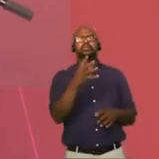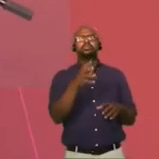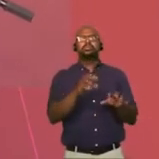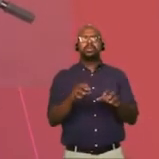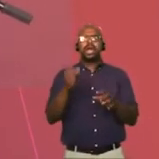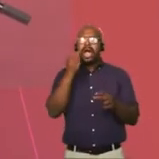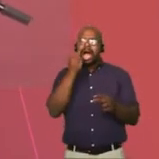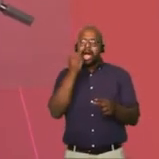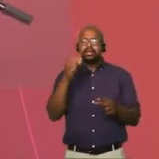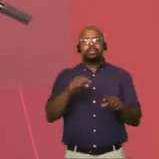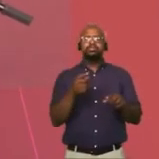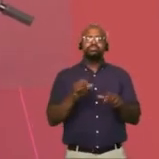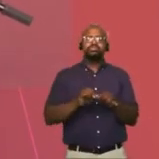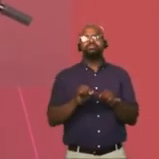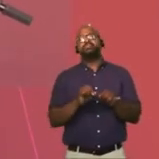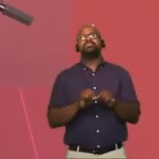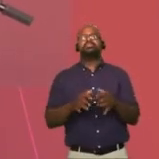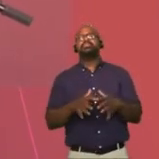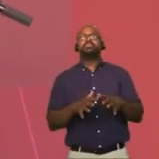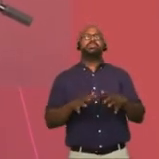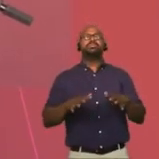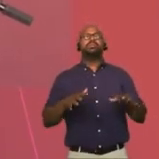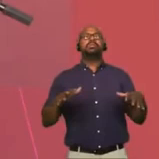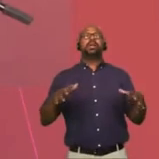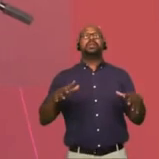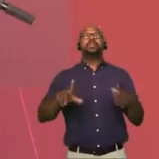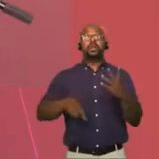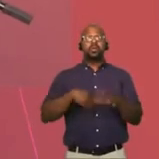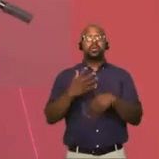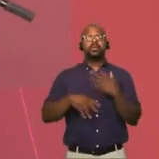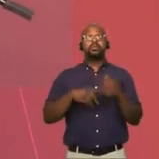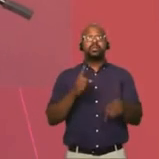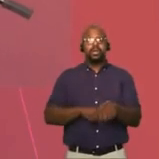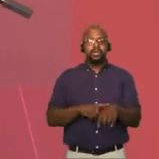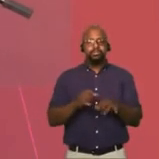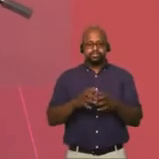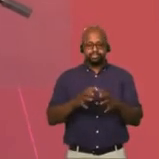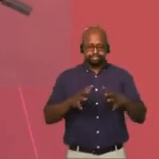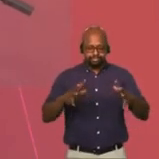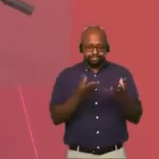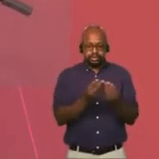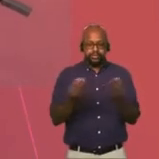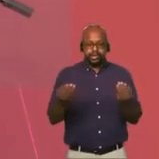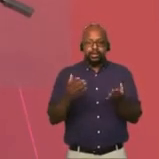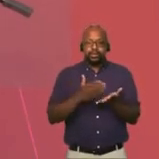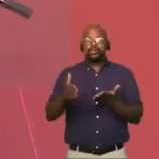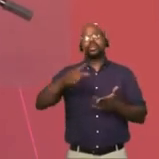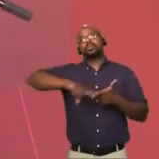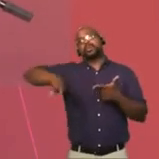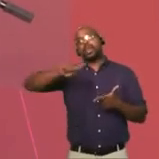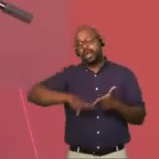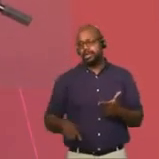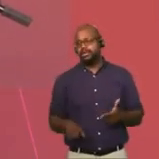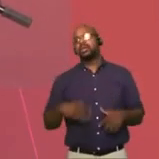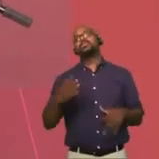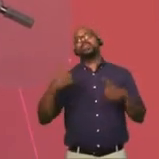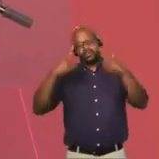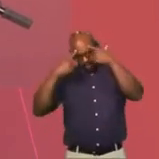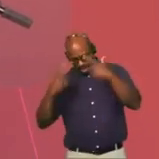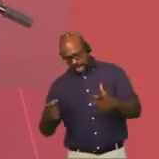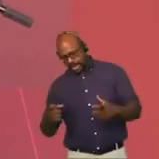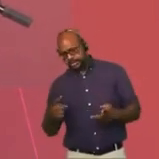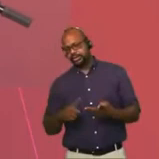ratos e Já começamos reproduzir aí chegou no momento em que a reprodução ficou tão grande que começaram os problemas começou a